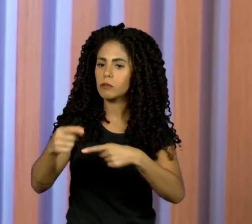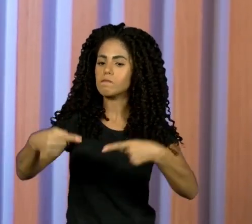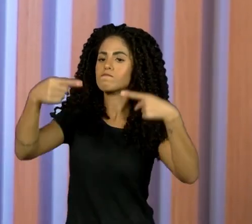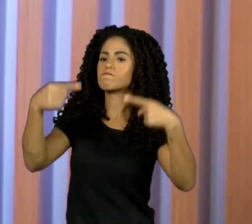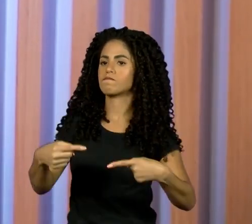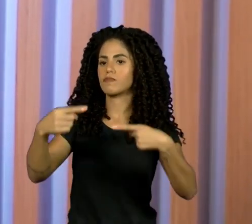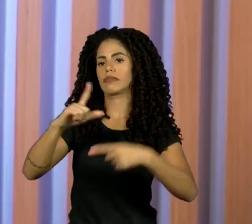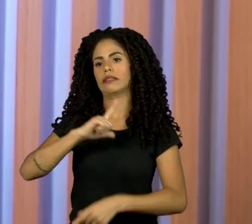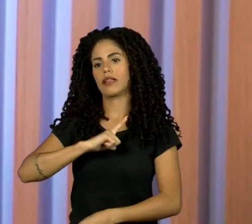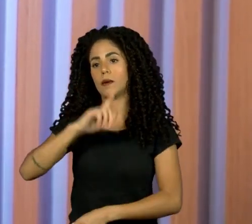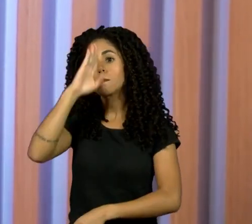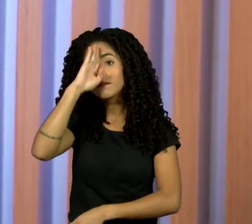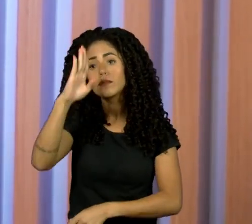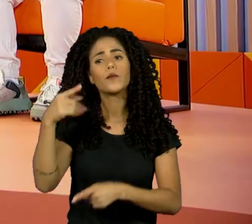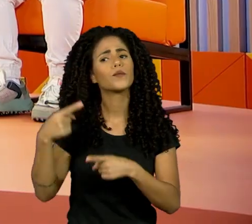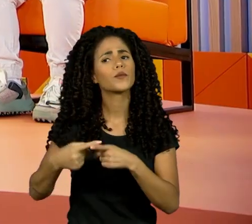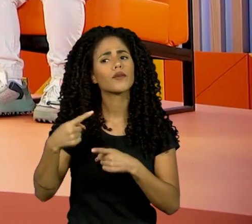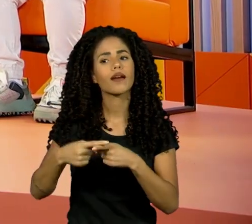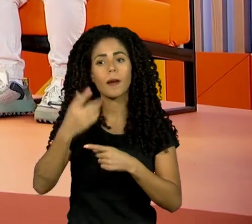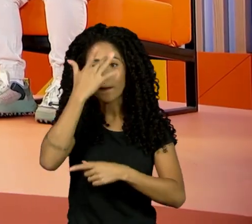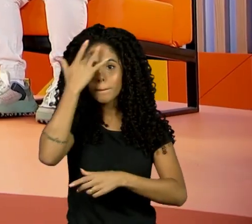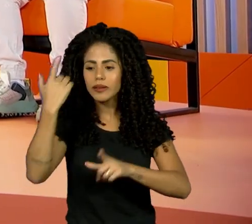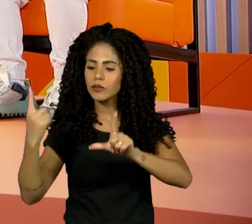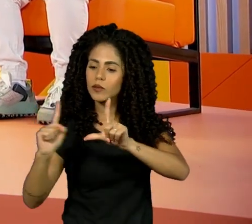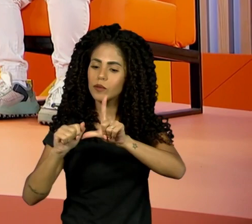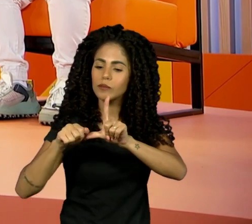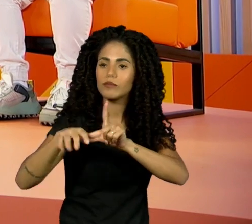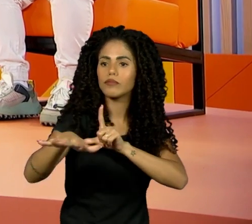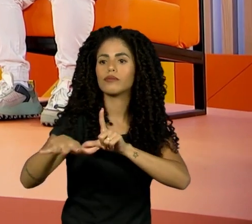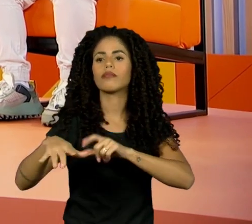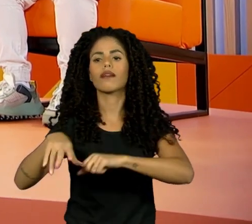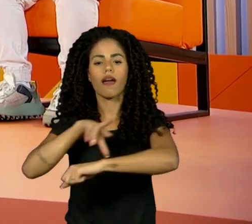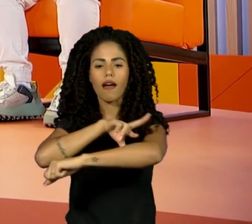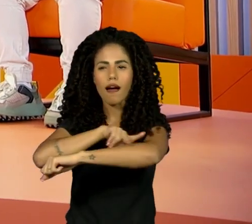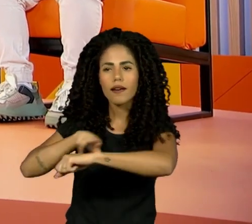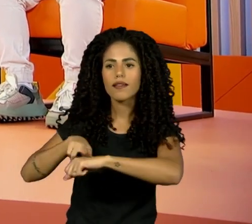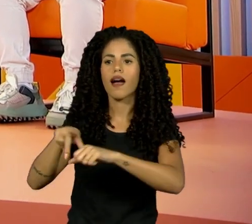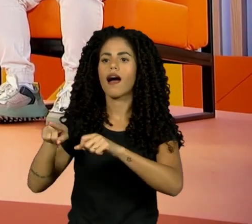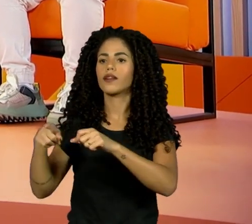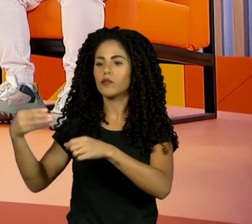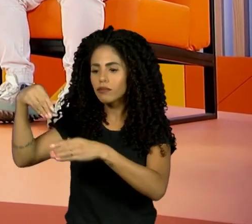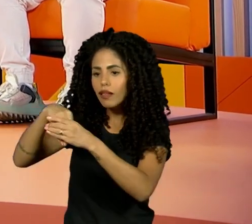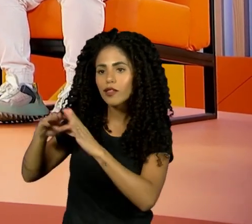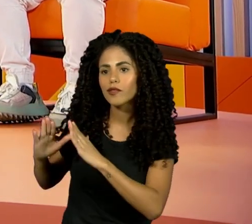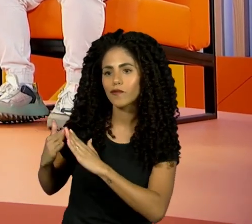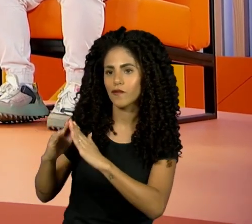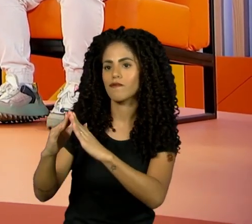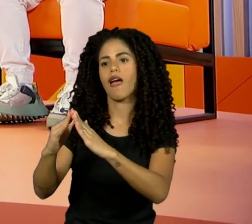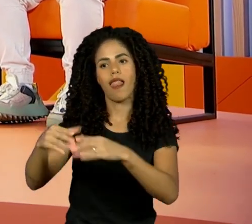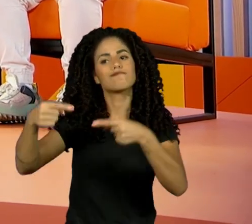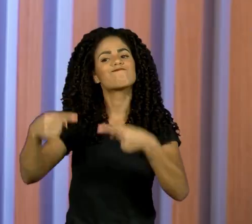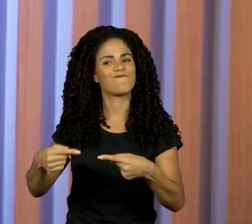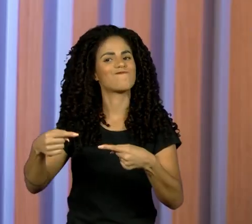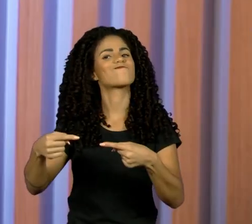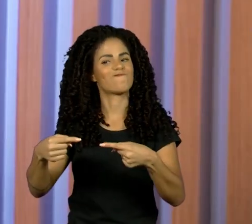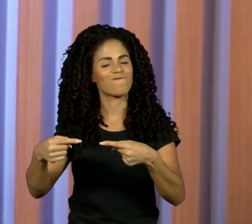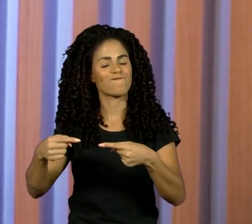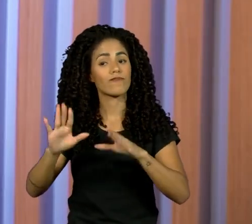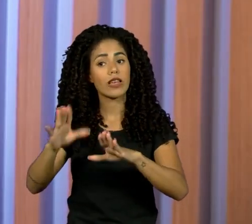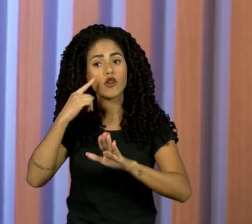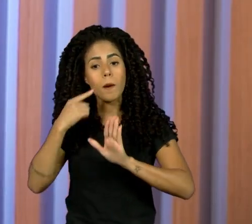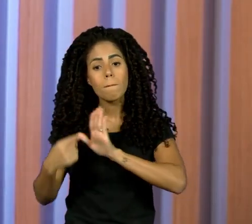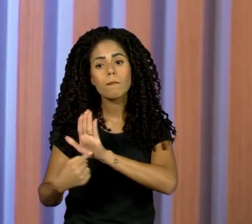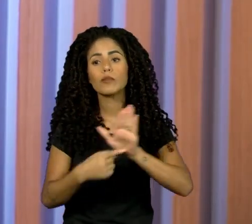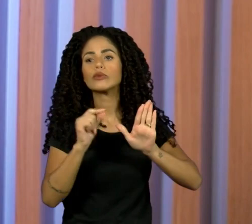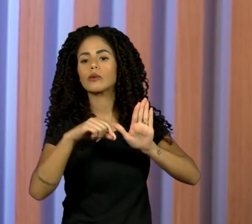desafios, principalmente quando a gente pensa em influenciadores com recorte racial ou com recorte periférico. Então, existe um desafio muito grande, que é mostrar para as